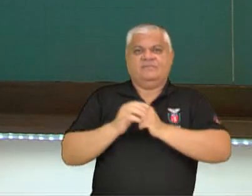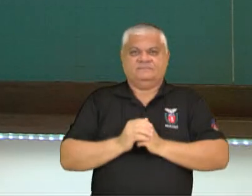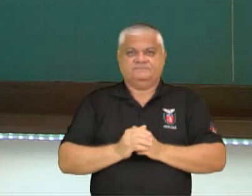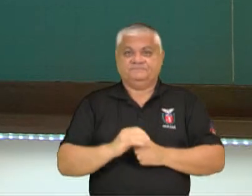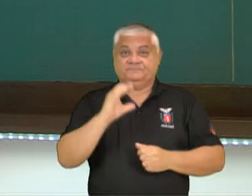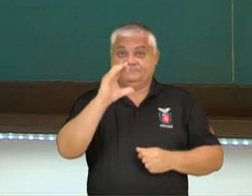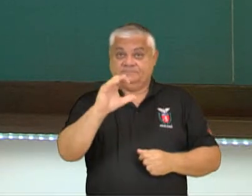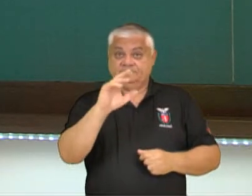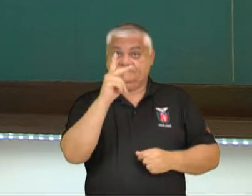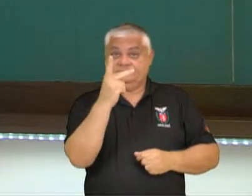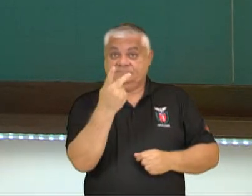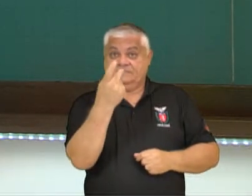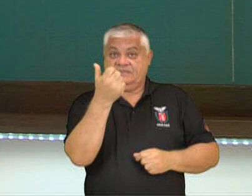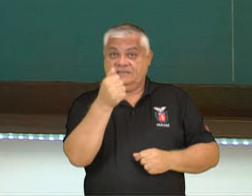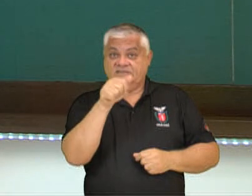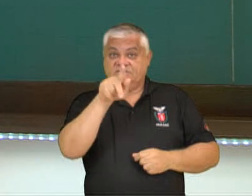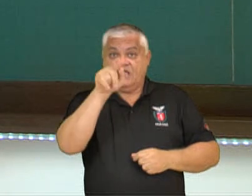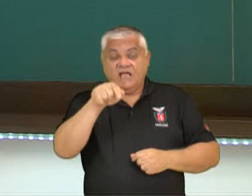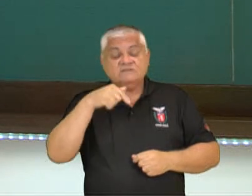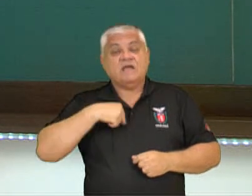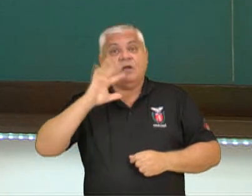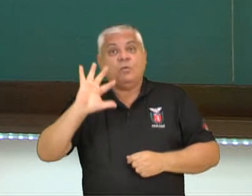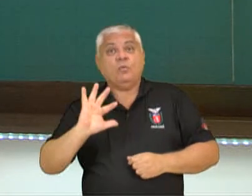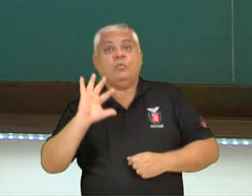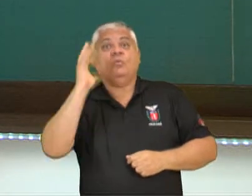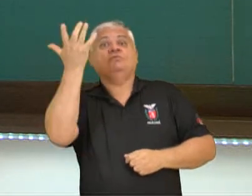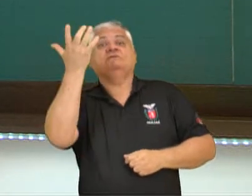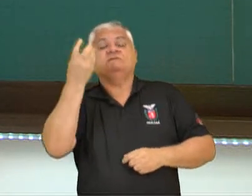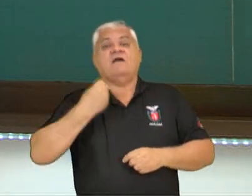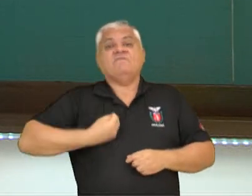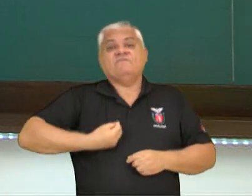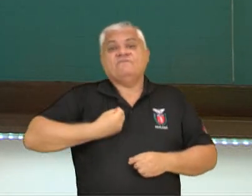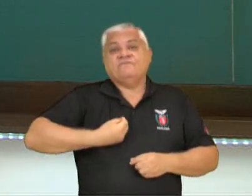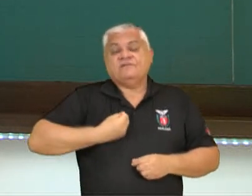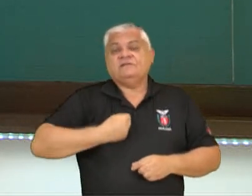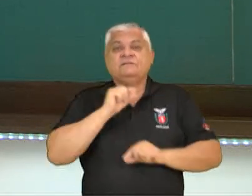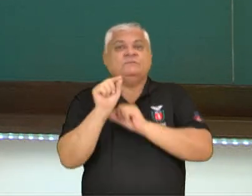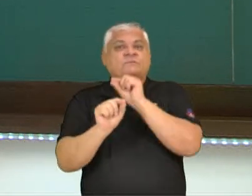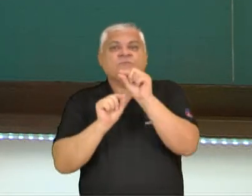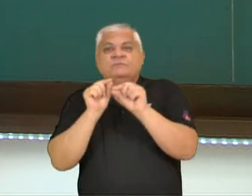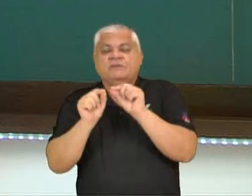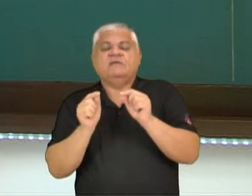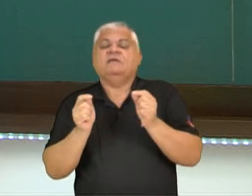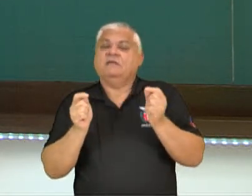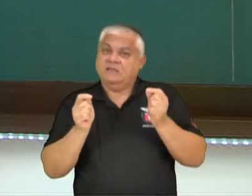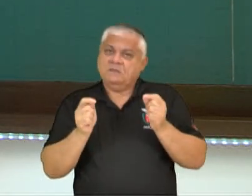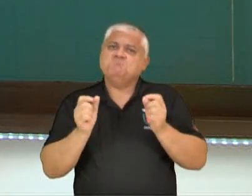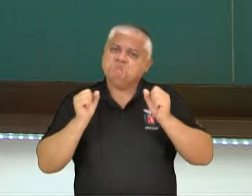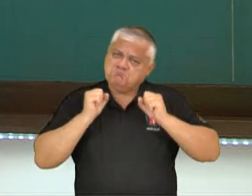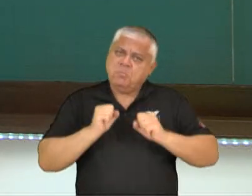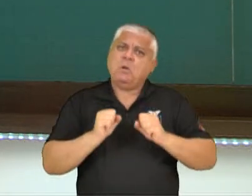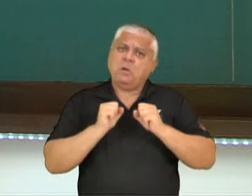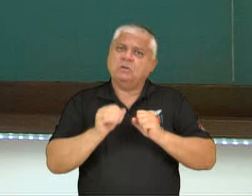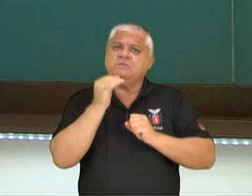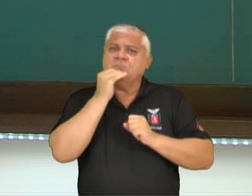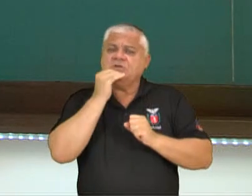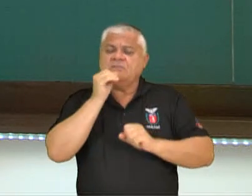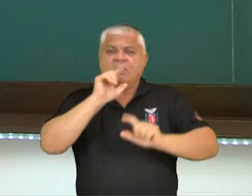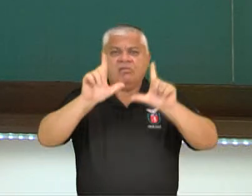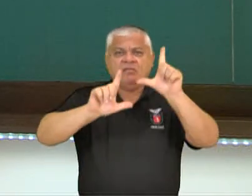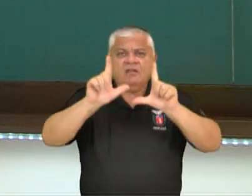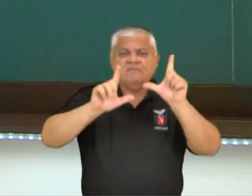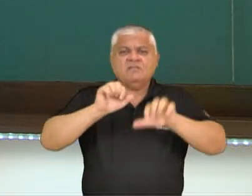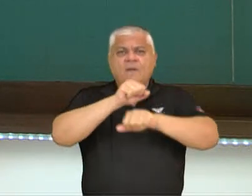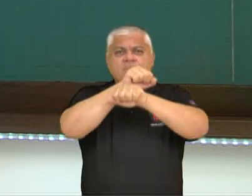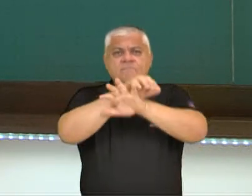feitas, elaboradas a partir de um acontecimento do cotidiano, um acontecimento que geralmente foi veiculado na mídia, nos